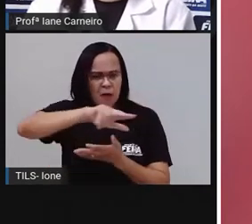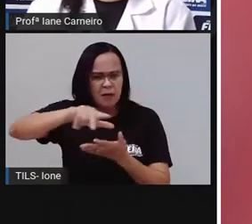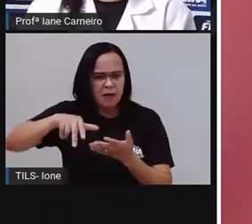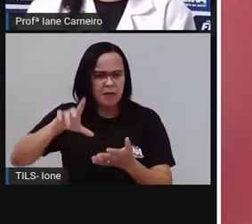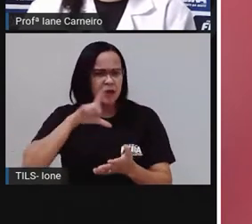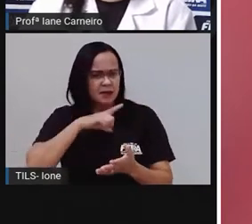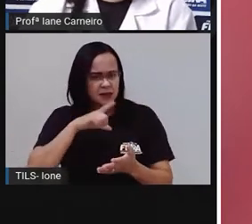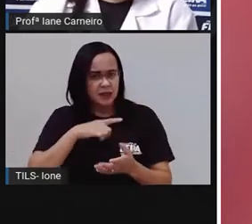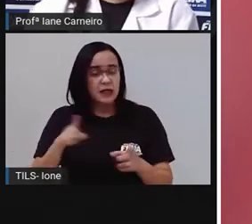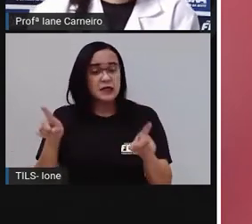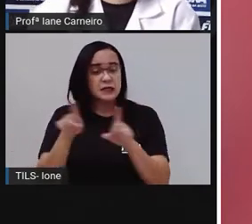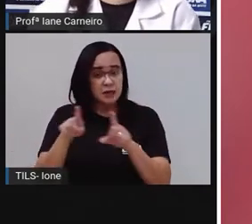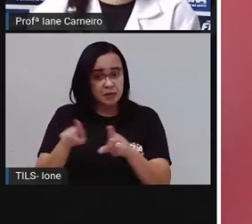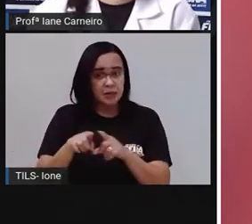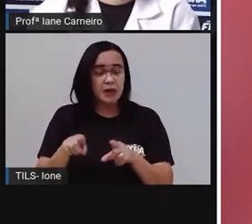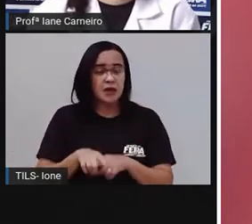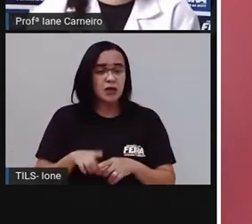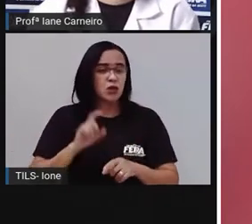fazenda.